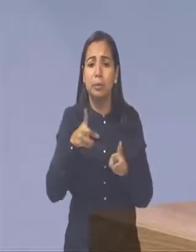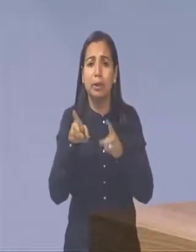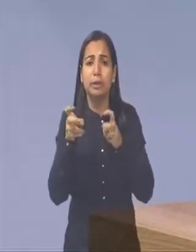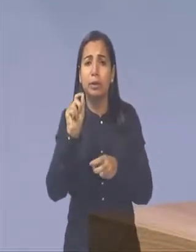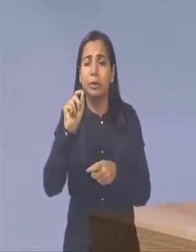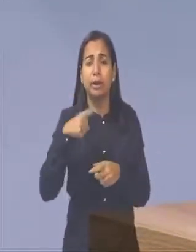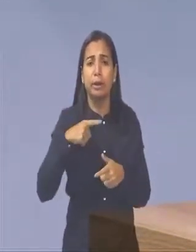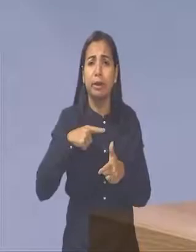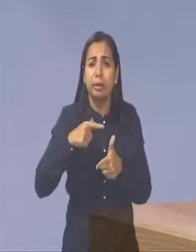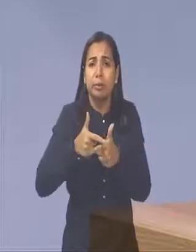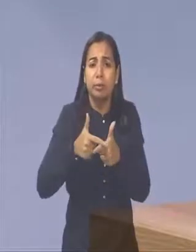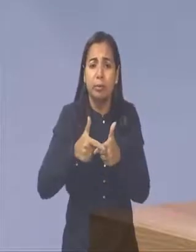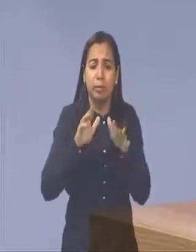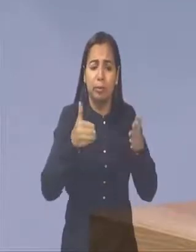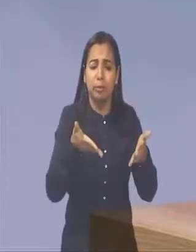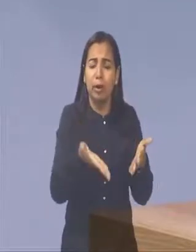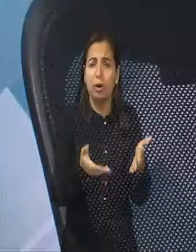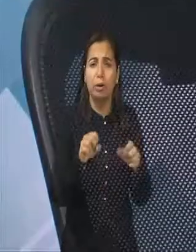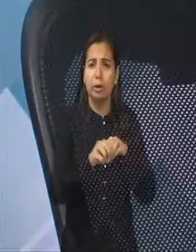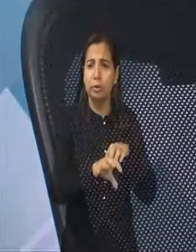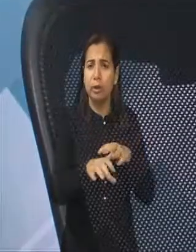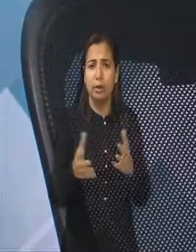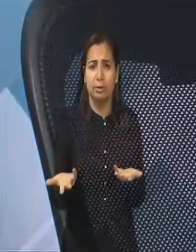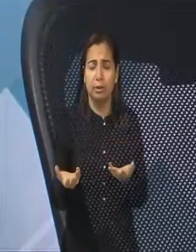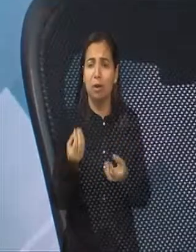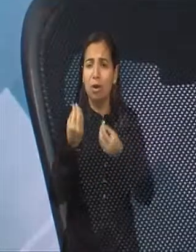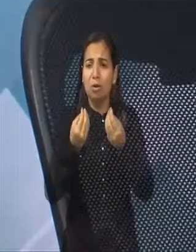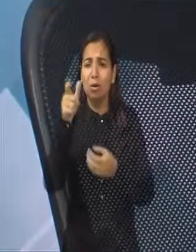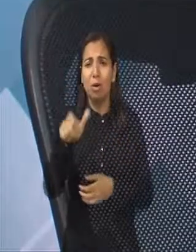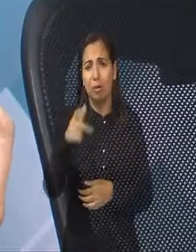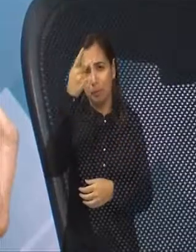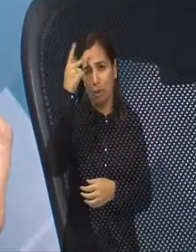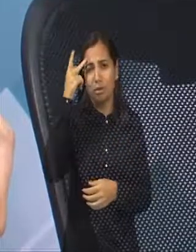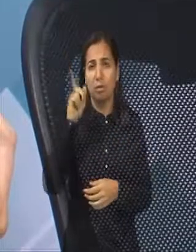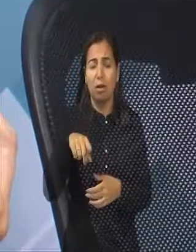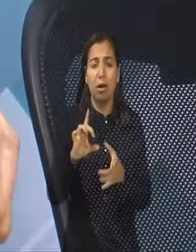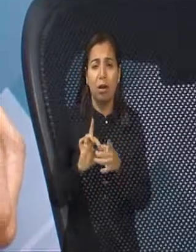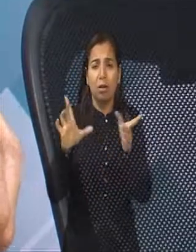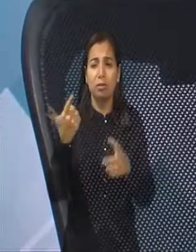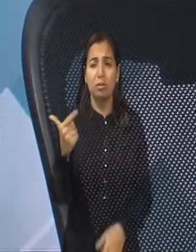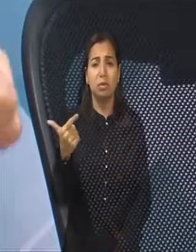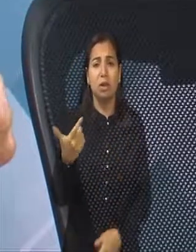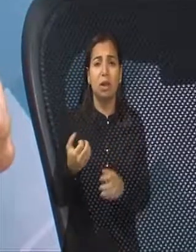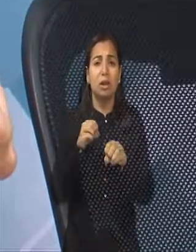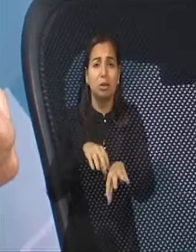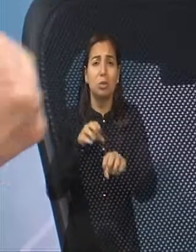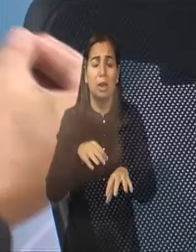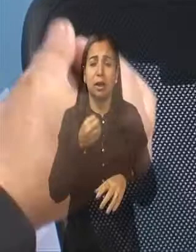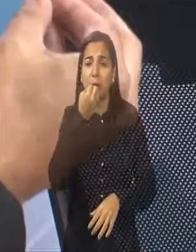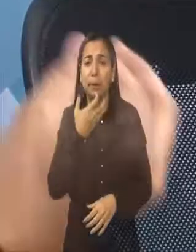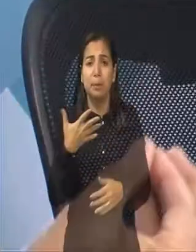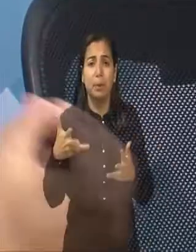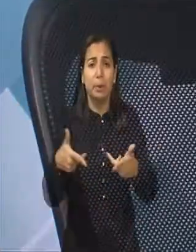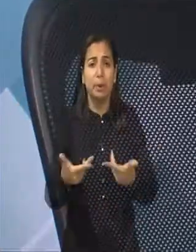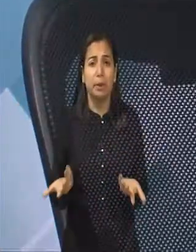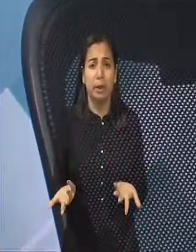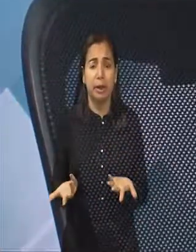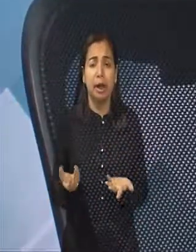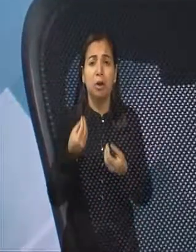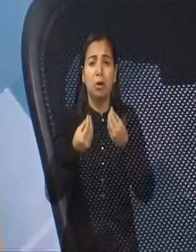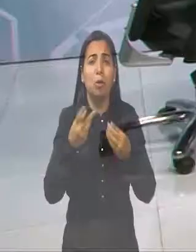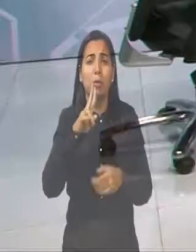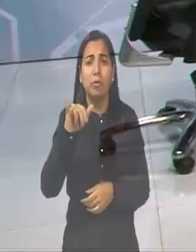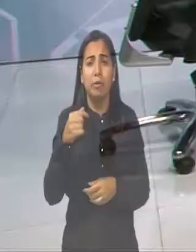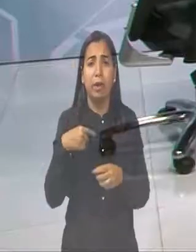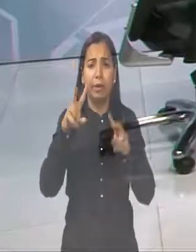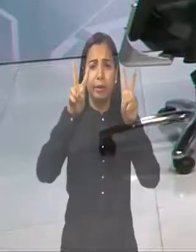numa coisa básica como a educação. Como é que o indivíduo é livre se o indivíduo não tem educação? Então, como é que a gente pode falar de democracia, liberdade,